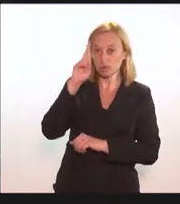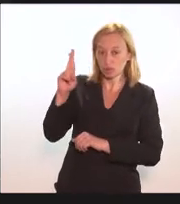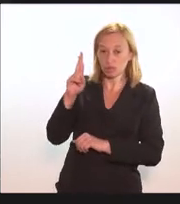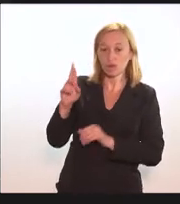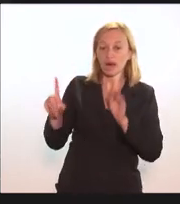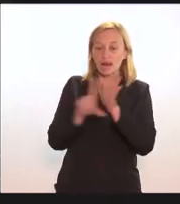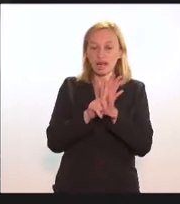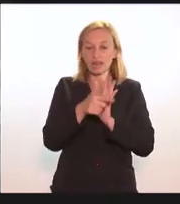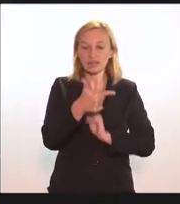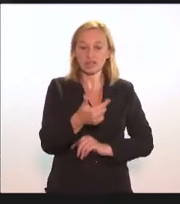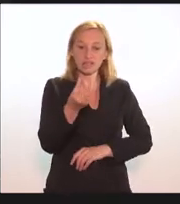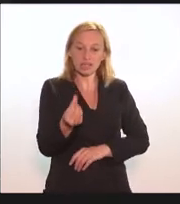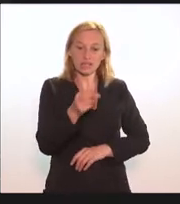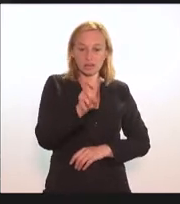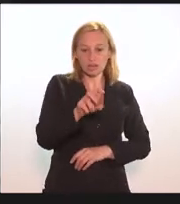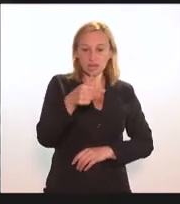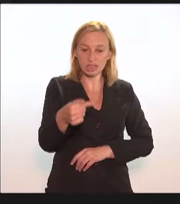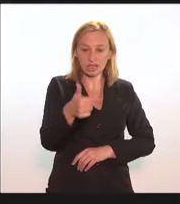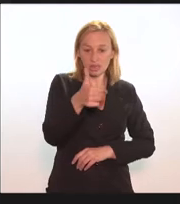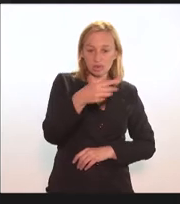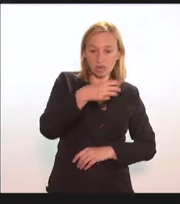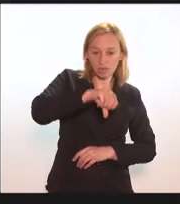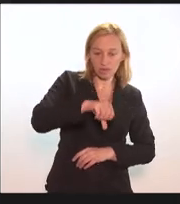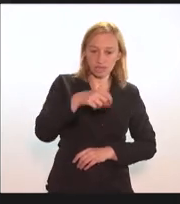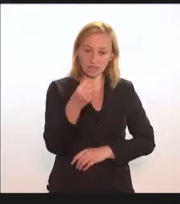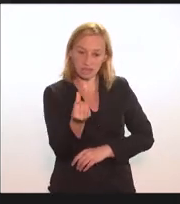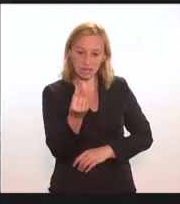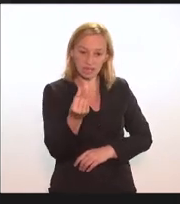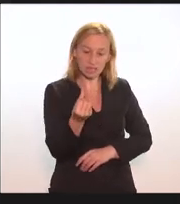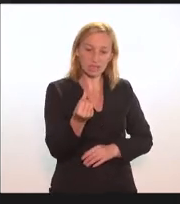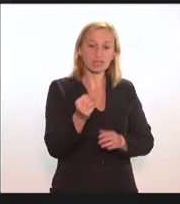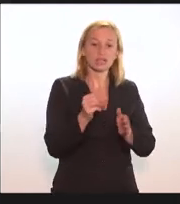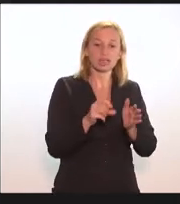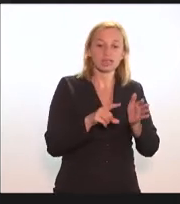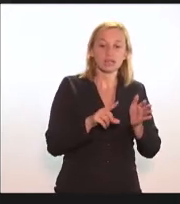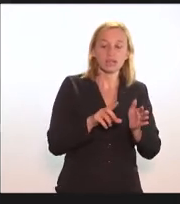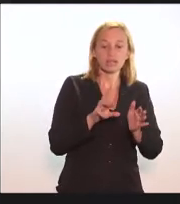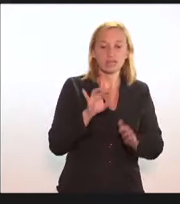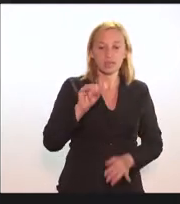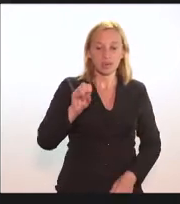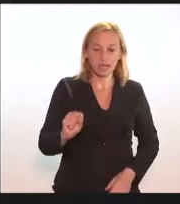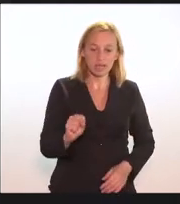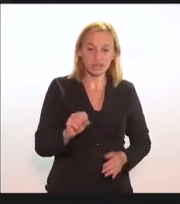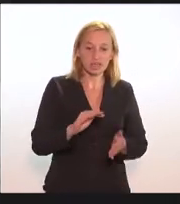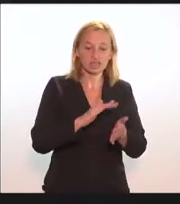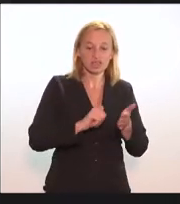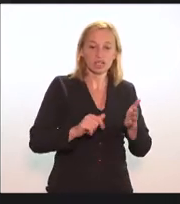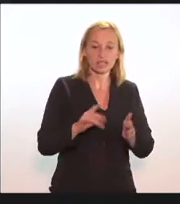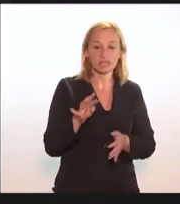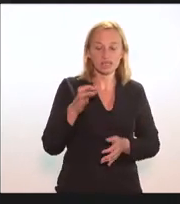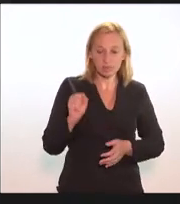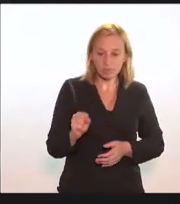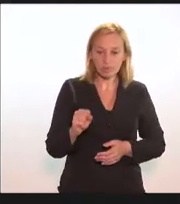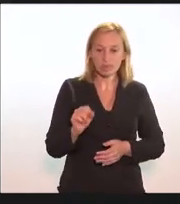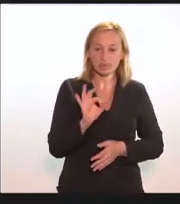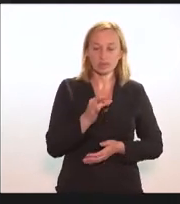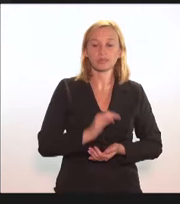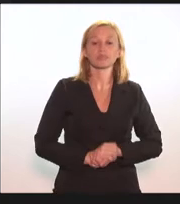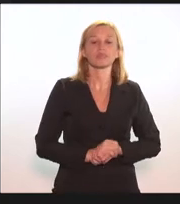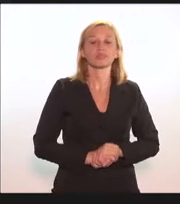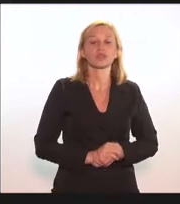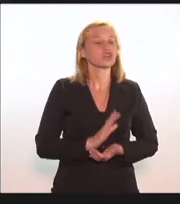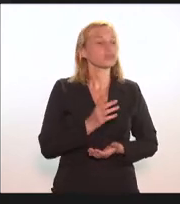Lei 2657-96, que é a lei do ICMS, expressasse essas alíquotas efetivas.